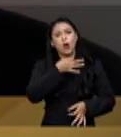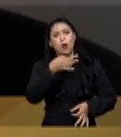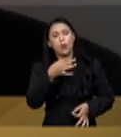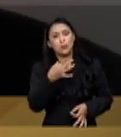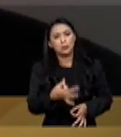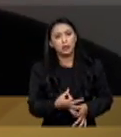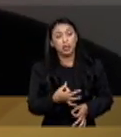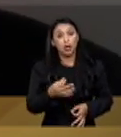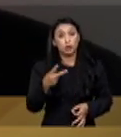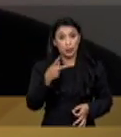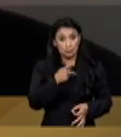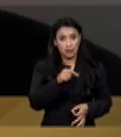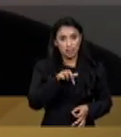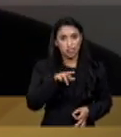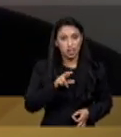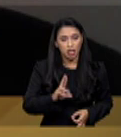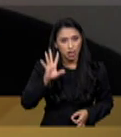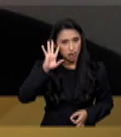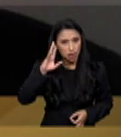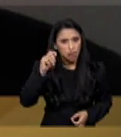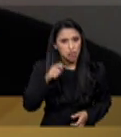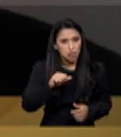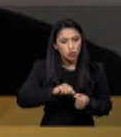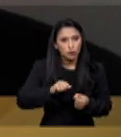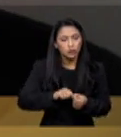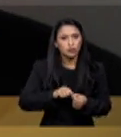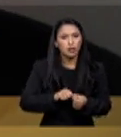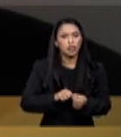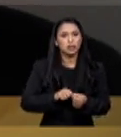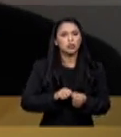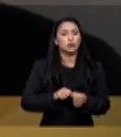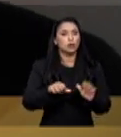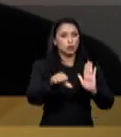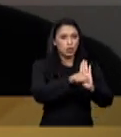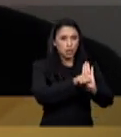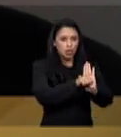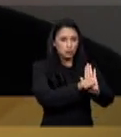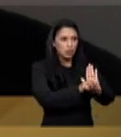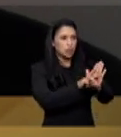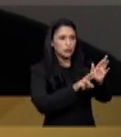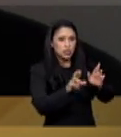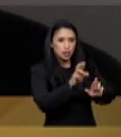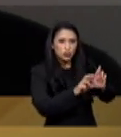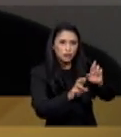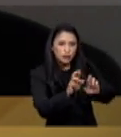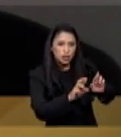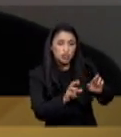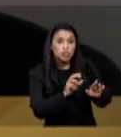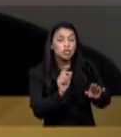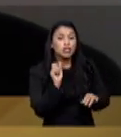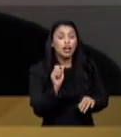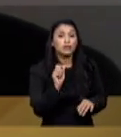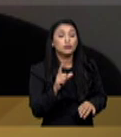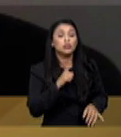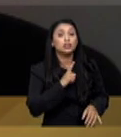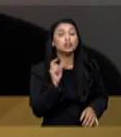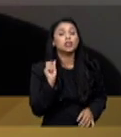pela Procuradoria-Geral da República de que a hipótese criminal investigada, a toda